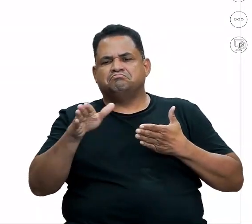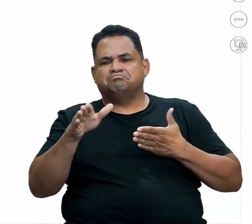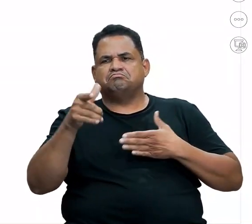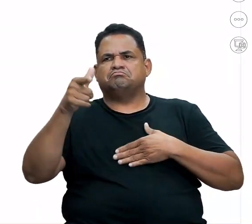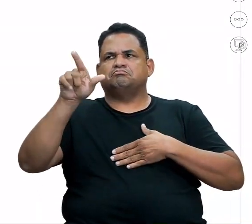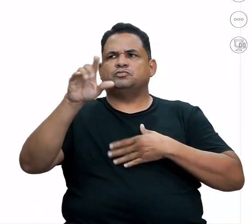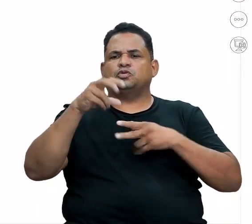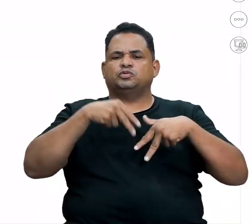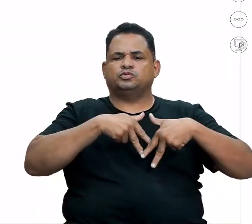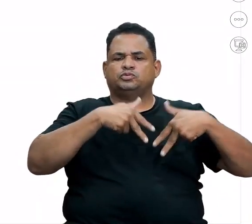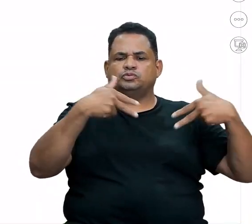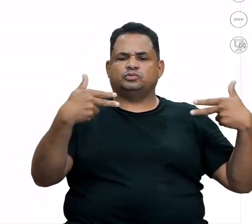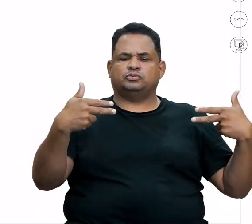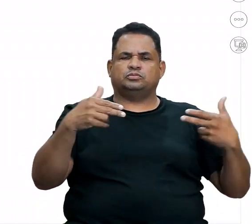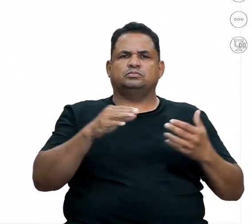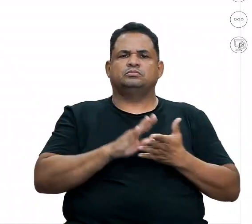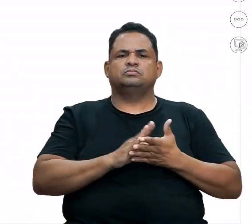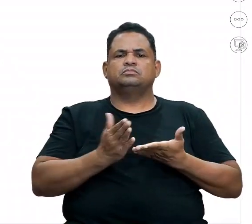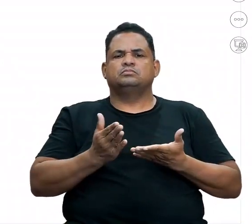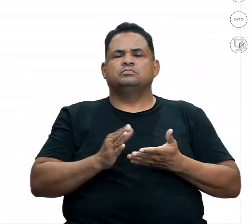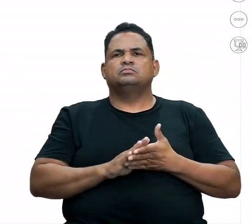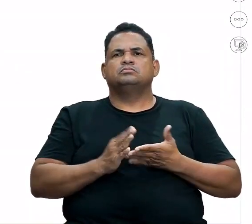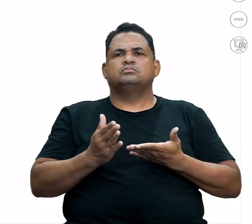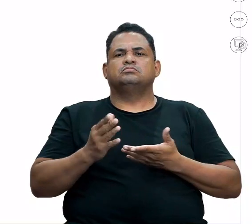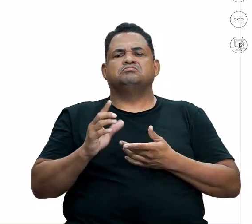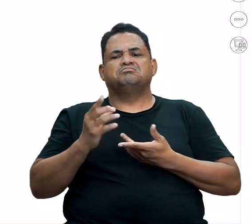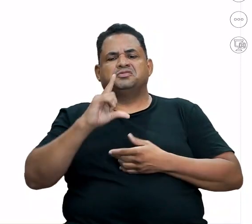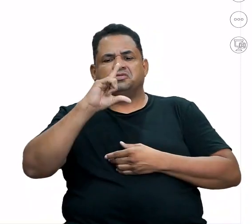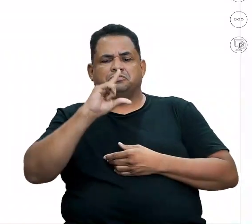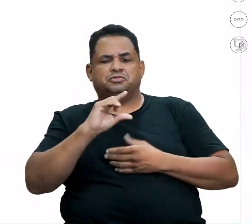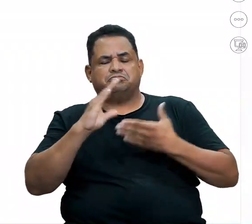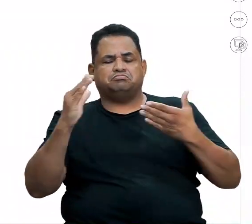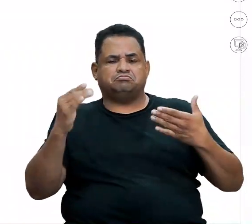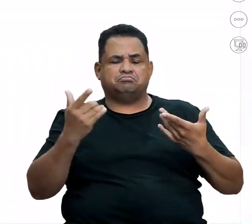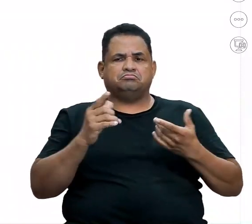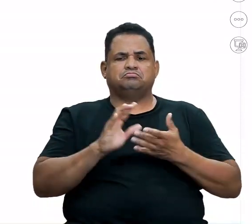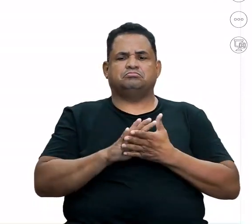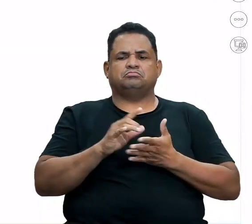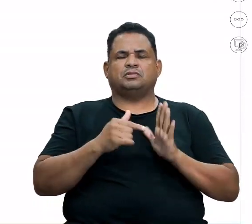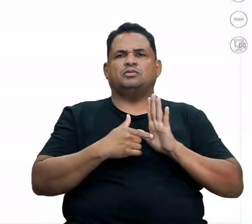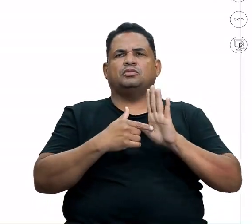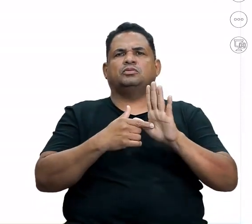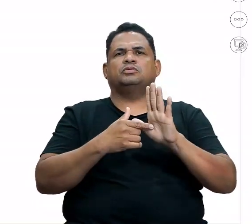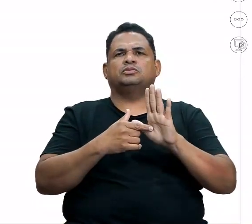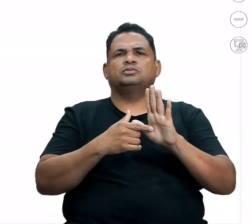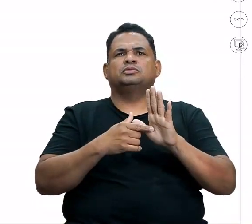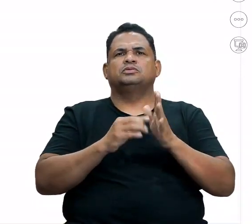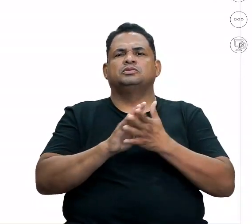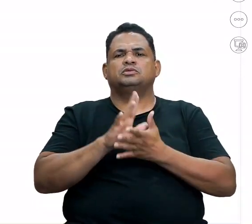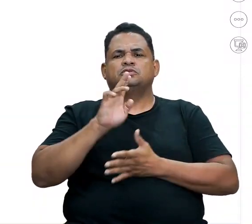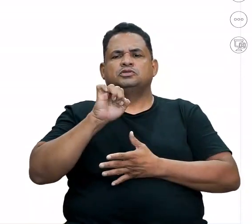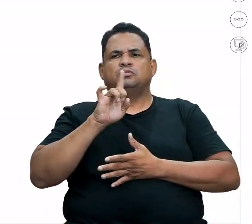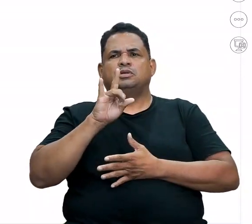etnias estavam mais excluídas, outras menos, né? A gente trouxe aqui o Gilberto